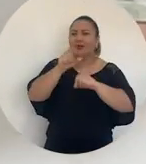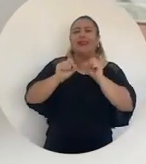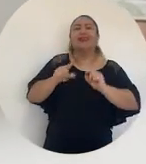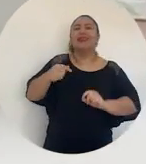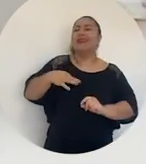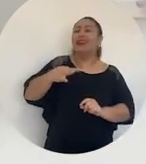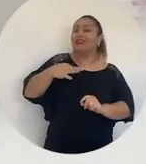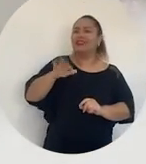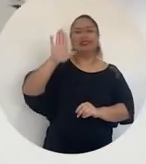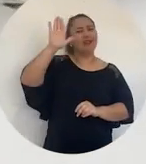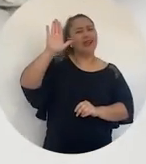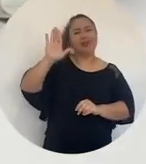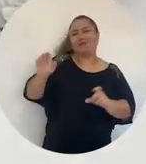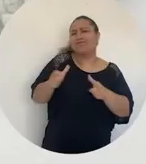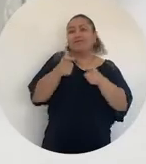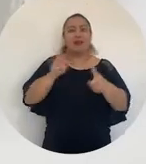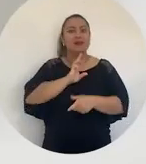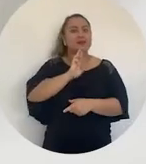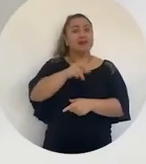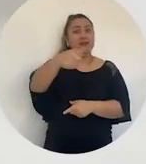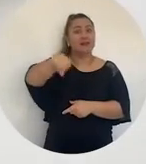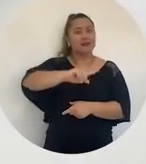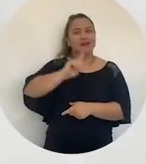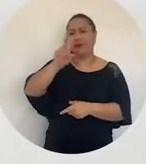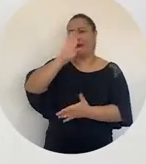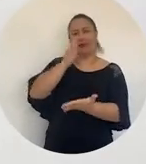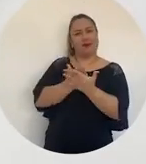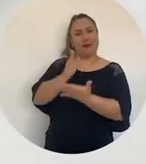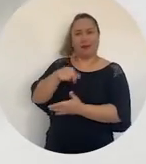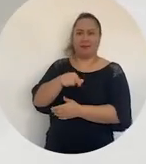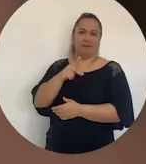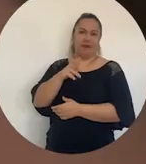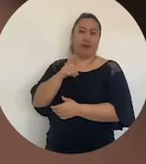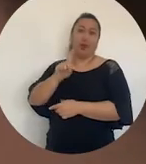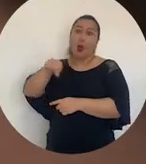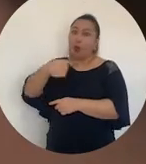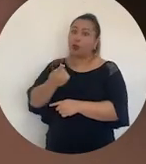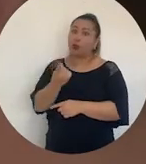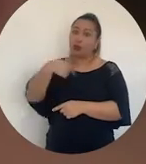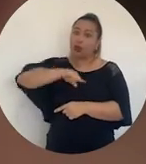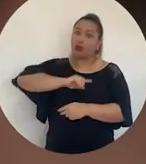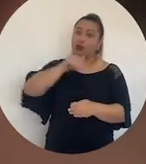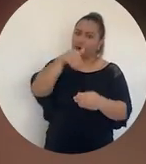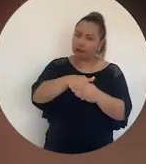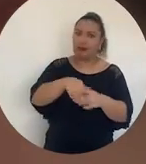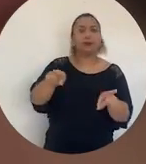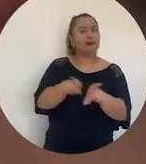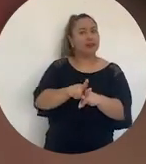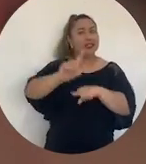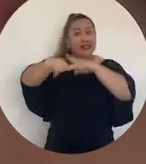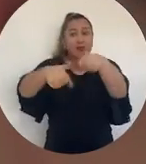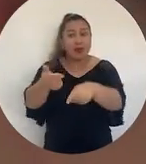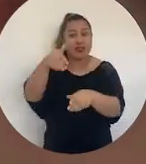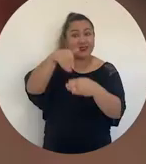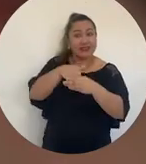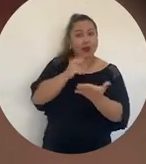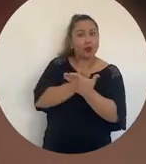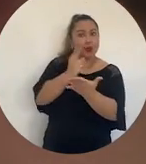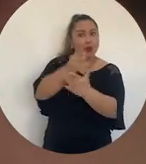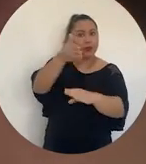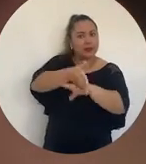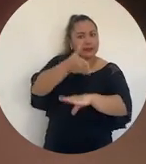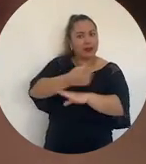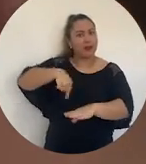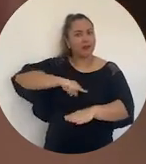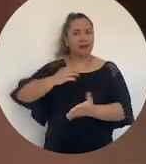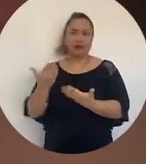às urnas votar e escolher o candidato que melhor represente vocês, que eu acredito que é o Pepe. Além da gente votar, o meu outro convite é que a gente continue